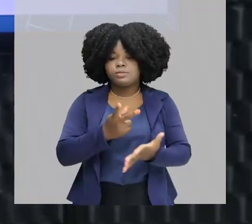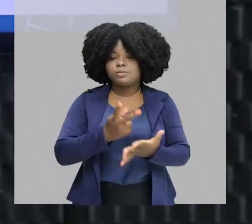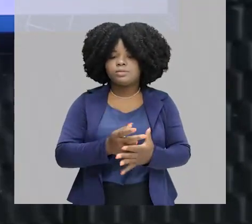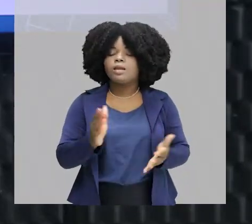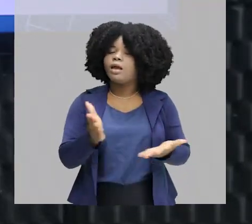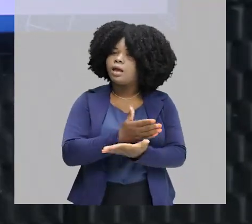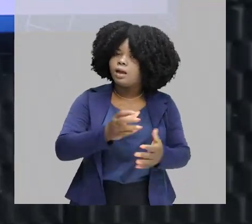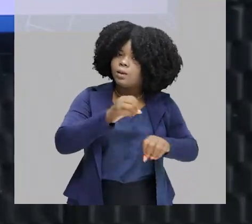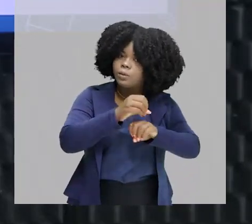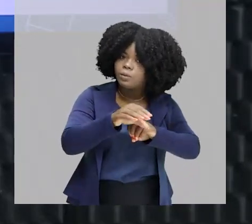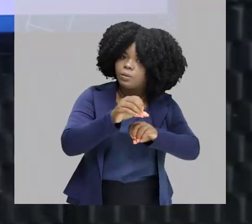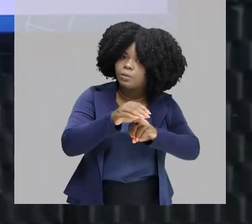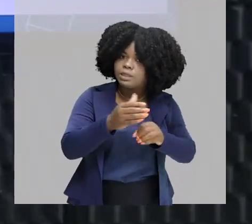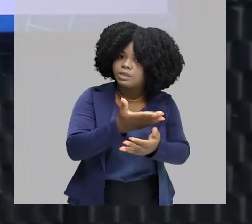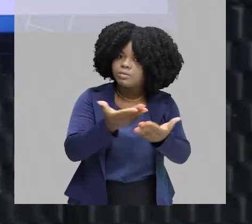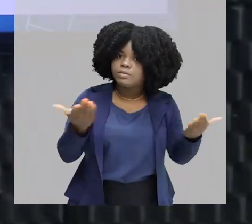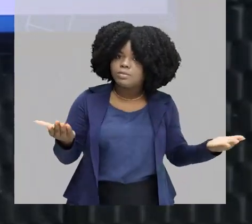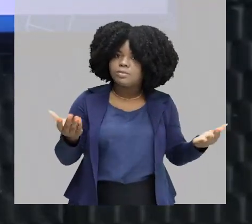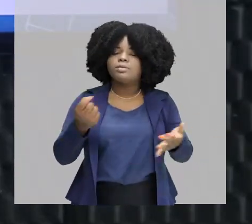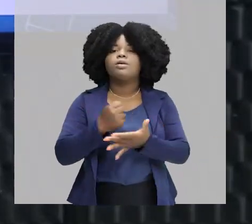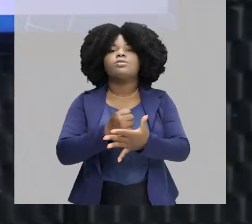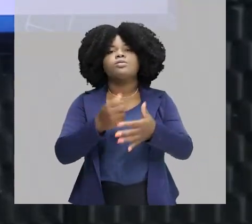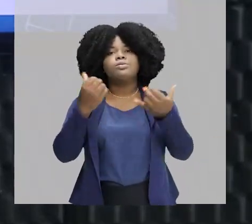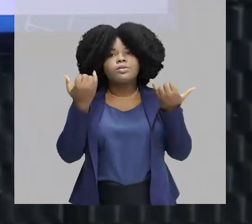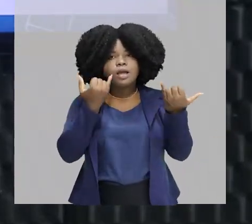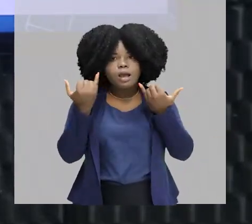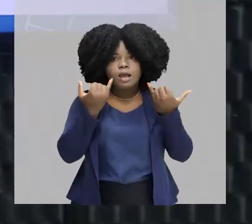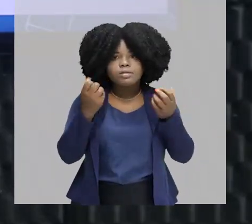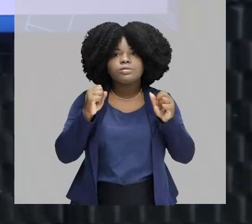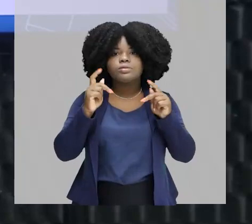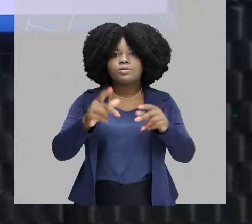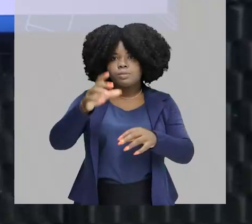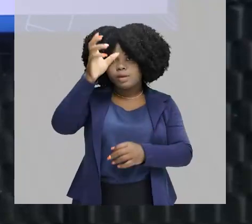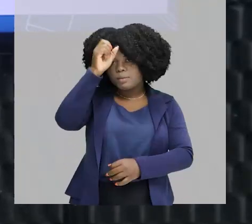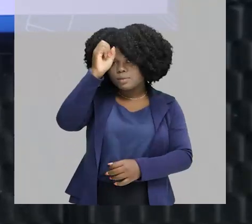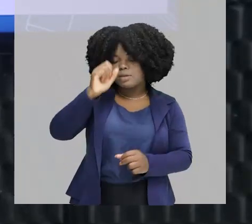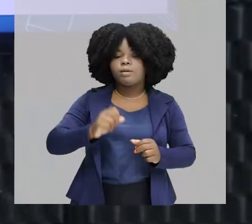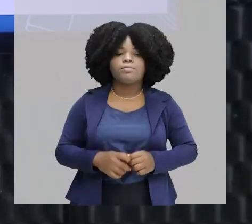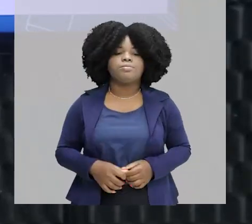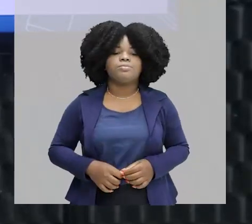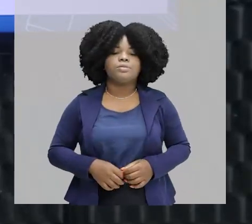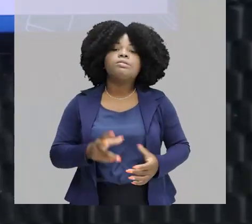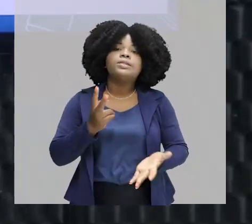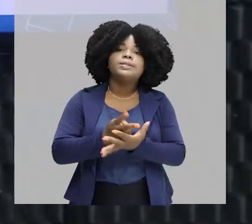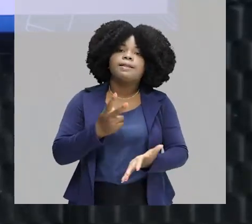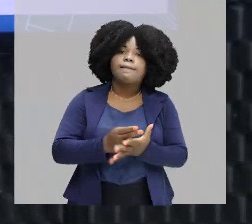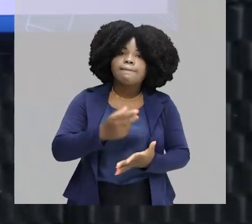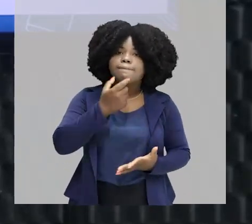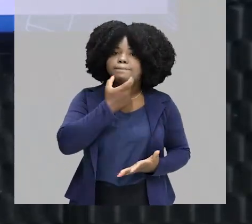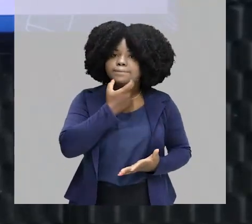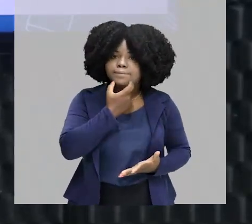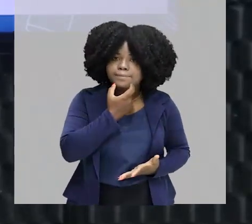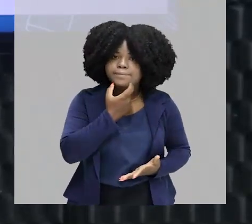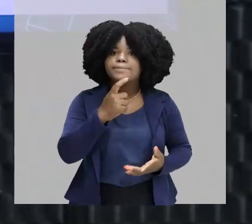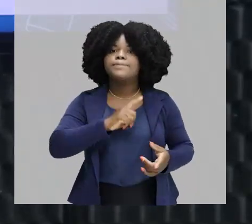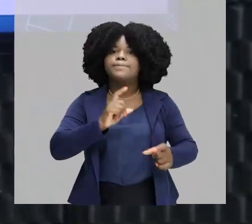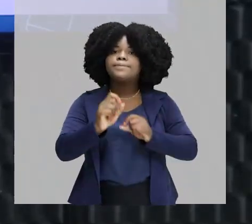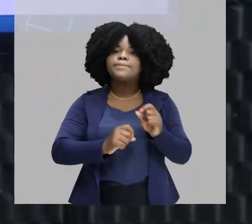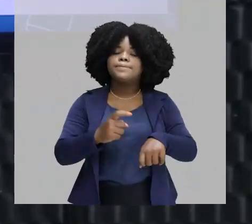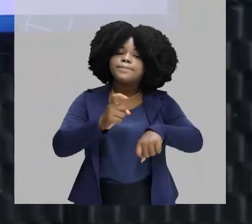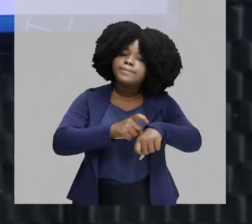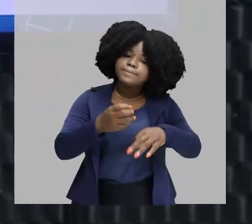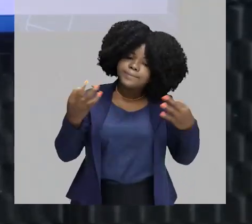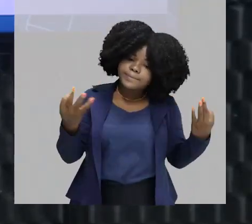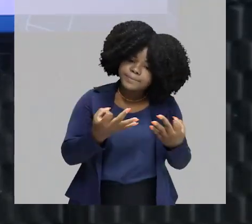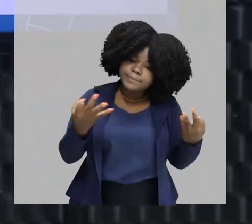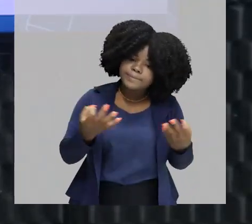dicas para vocês para ajudar nessa informação, tá? Nessa absorção desse conhecimento. Toda vez em inglês que nós falamos de tempos